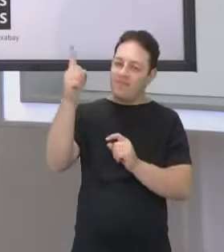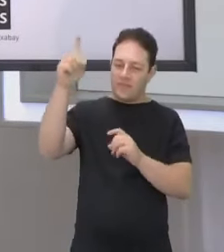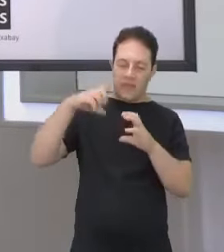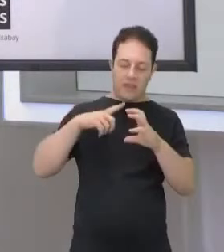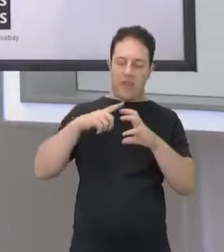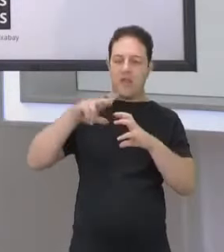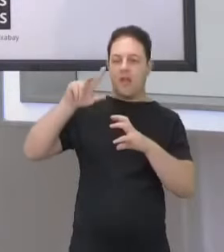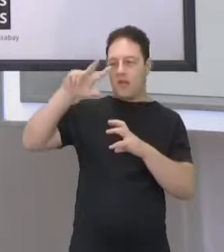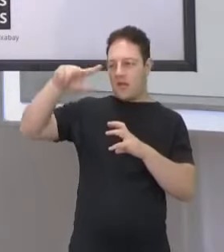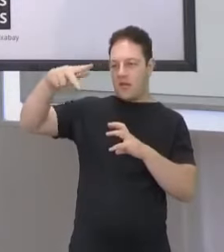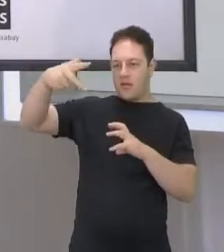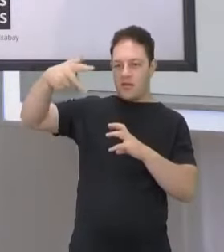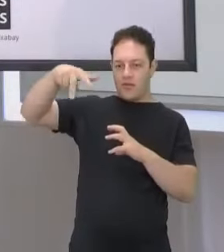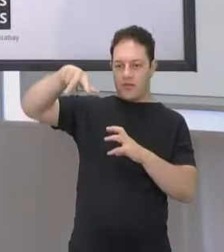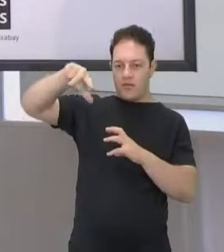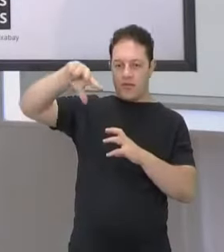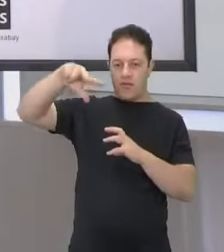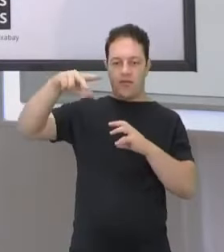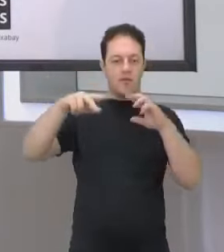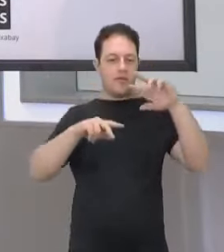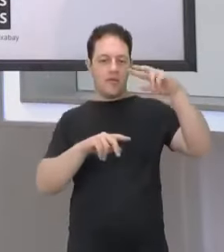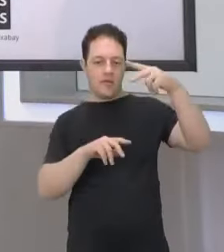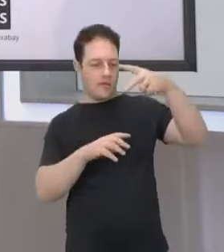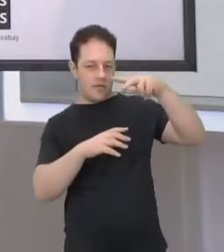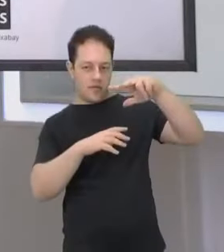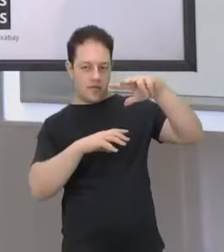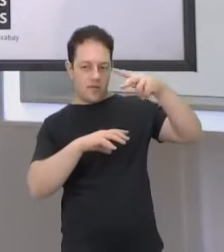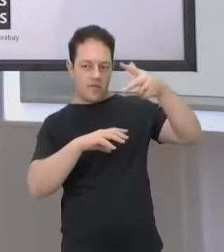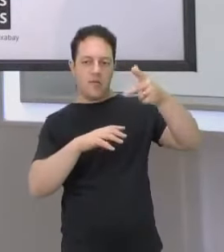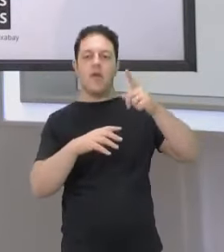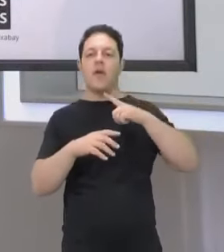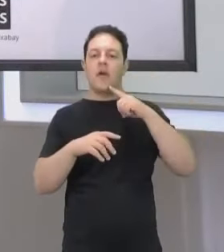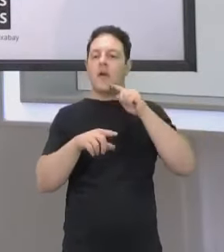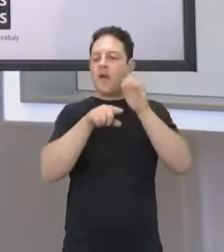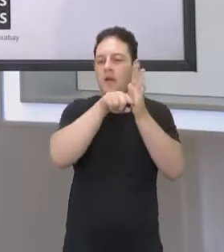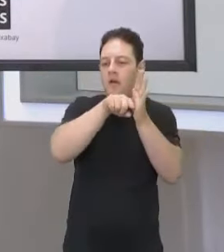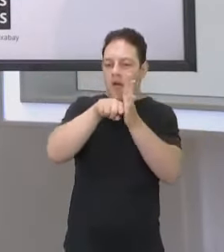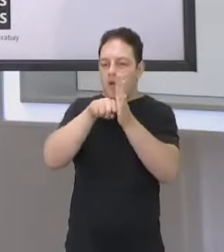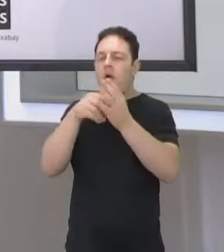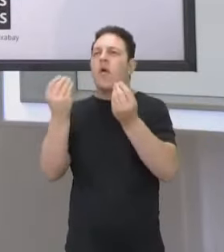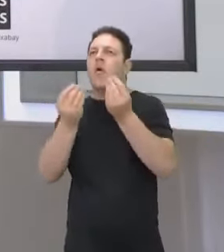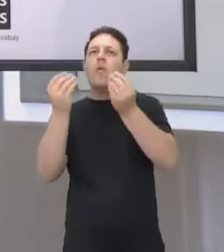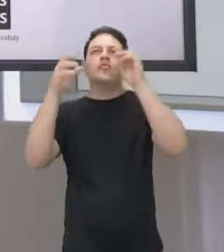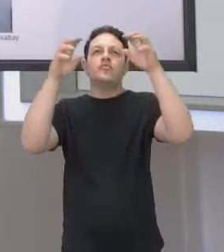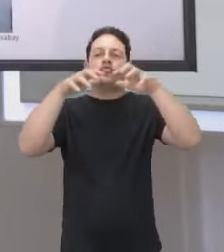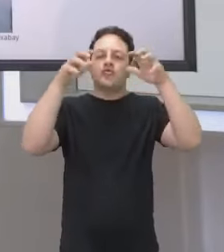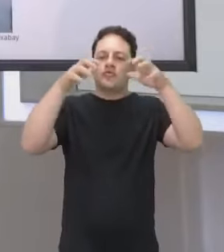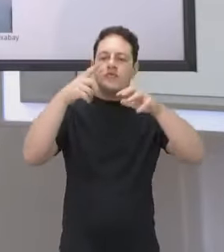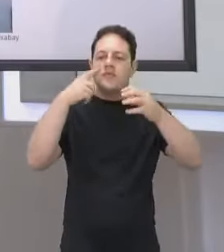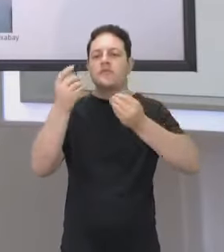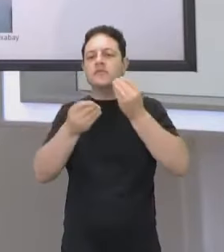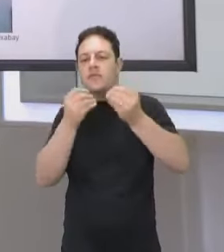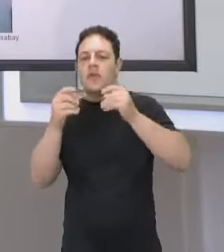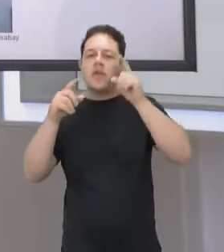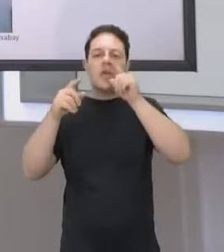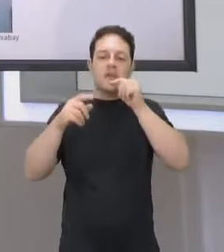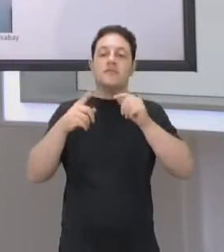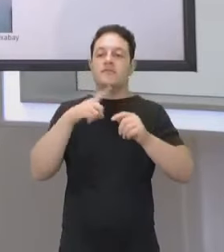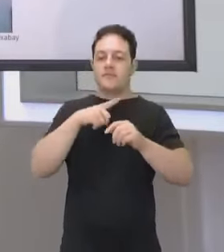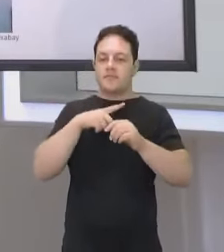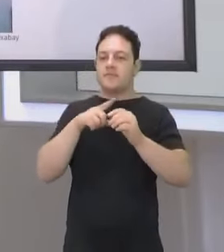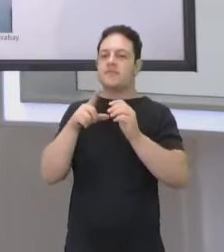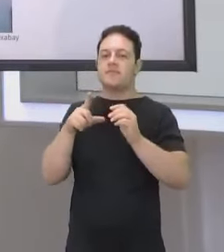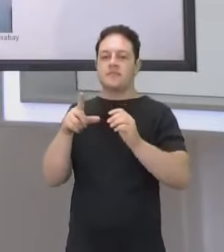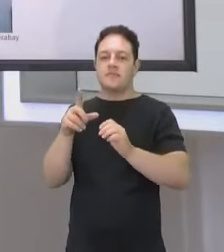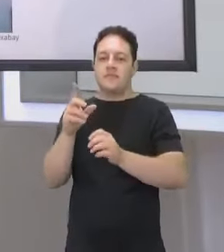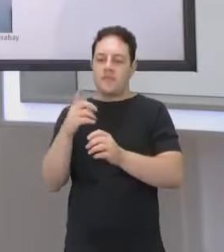de satélites, muitos deles para monitoramento meteorológico, né, que eles nos ajudam, junto com